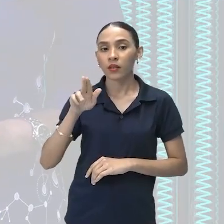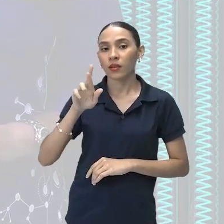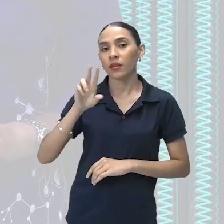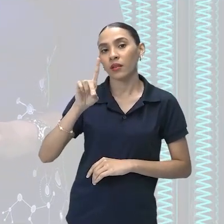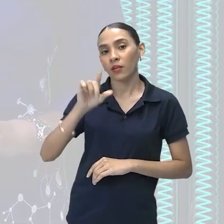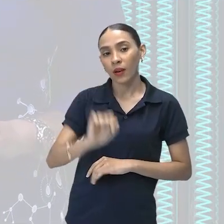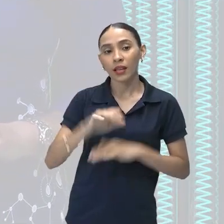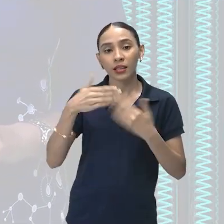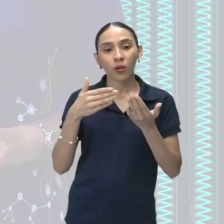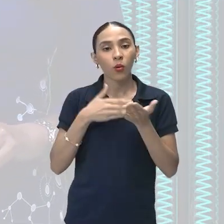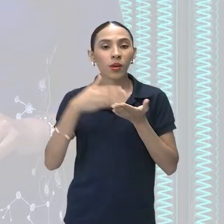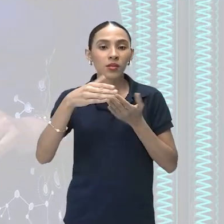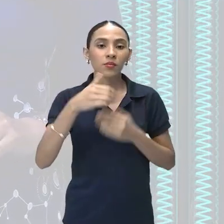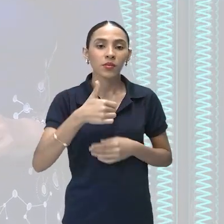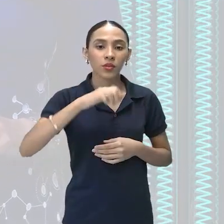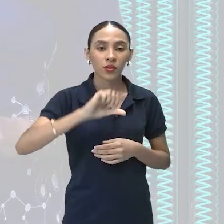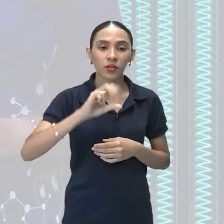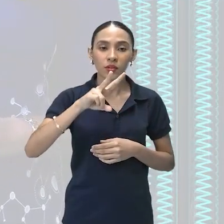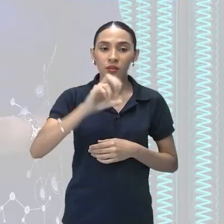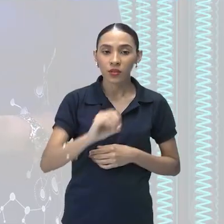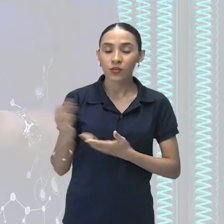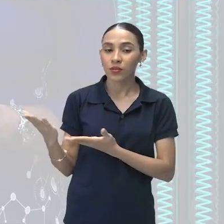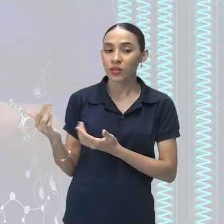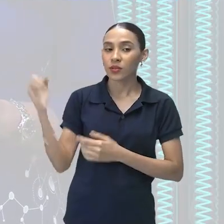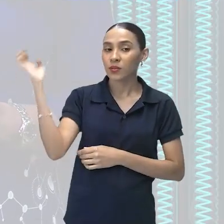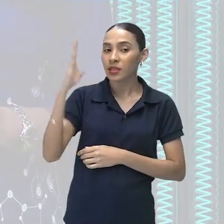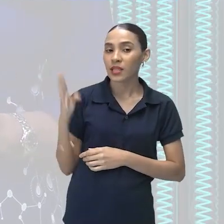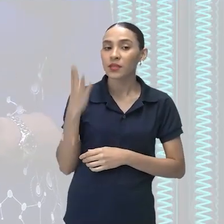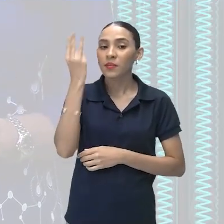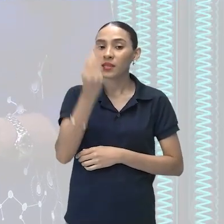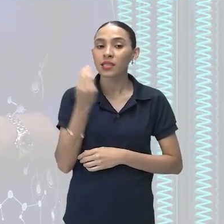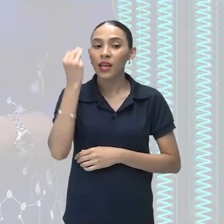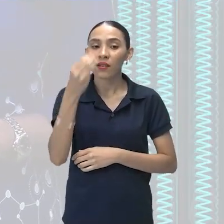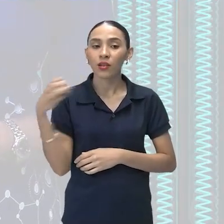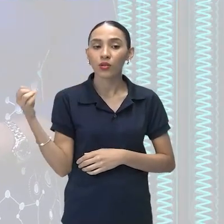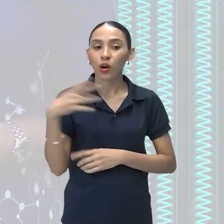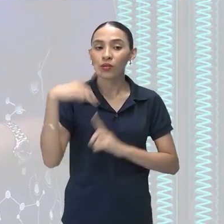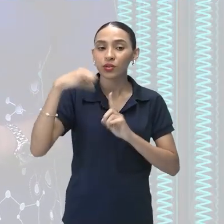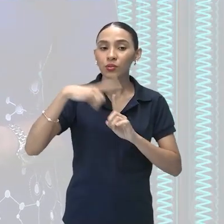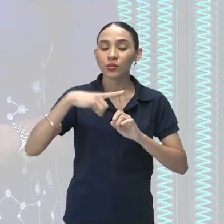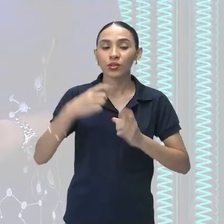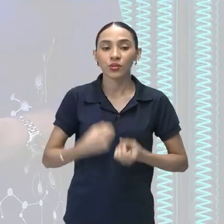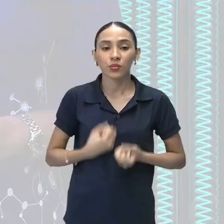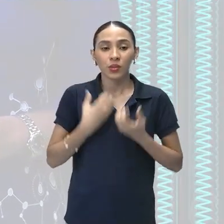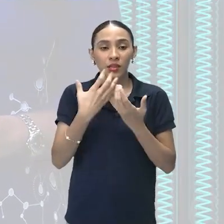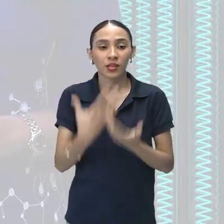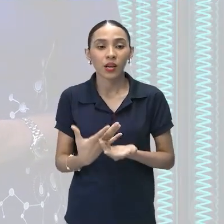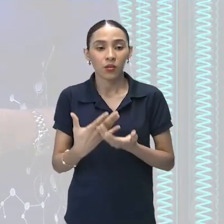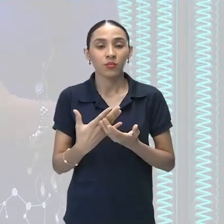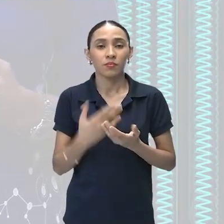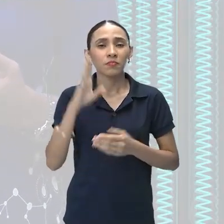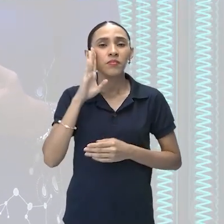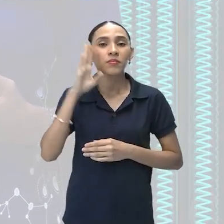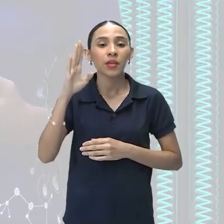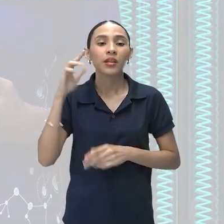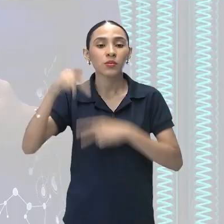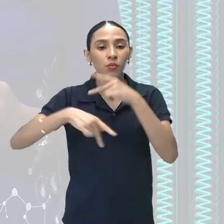década de 1950, a juventude brasileira experimentava novas formas de expressão em virtude